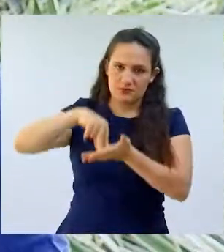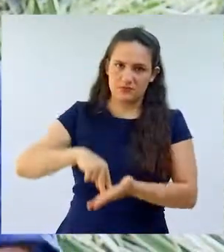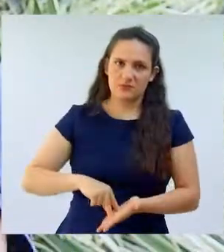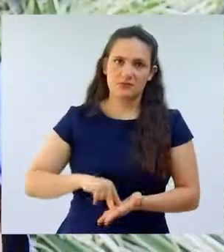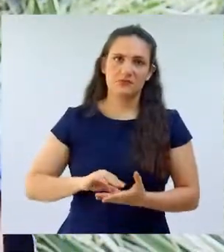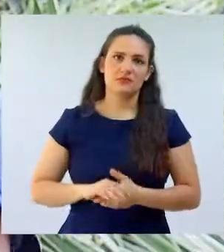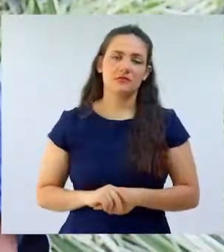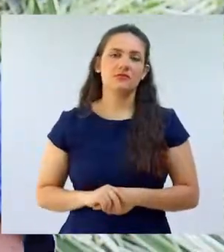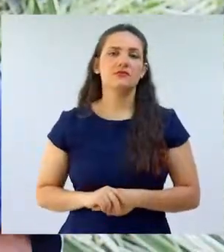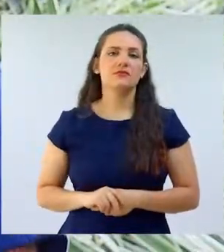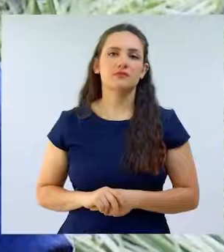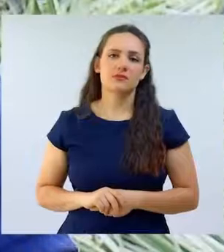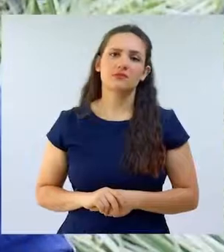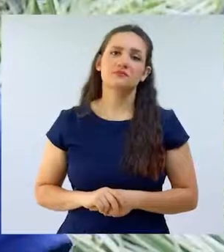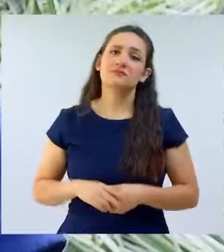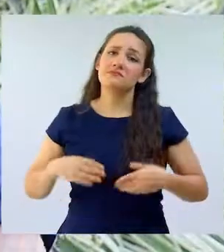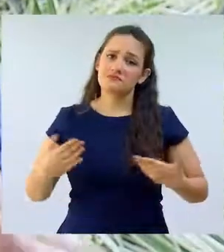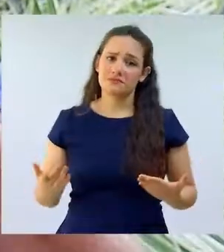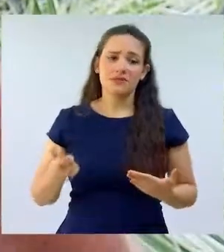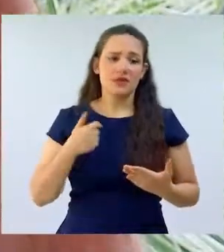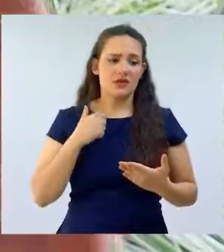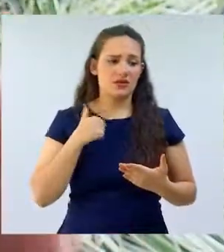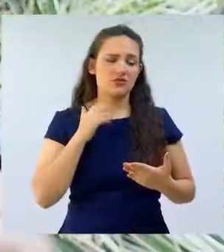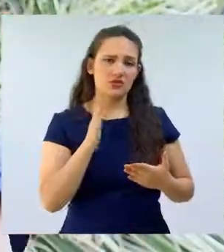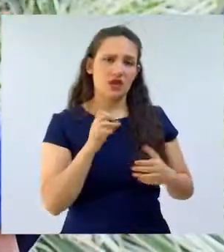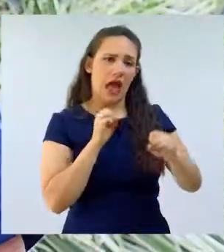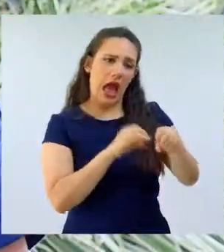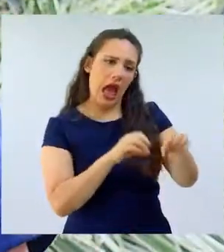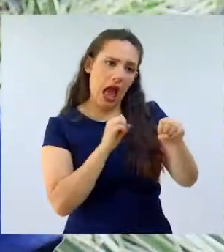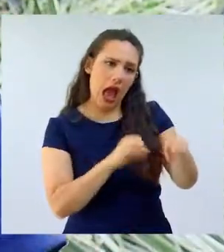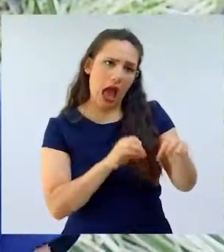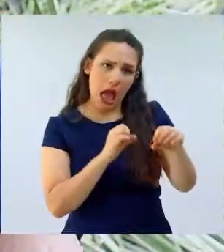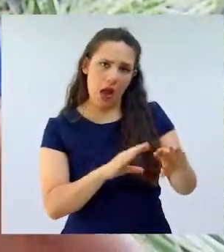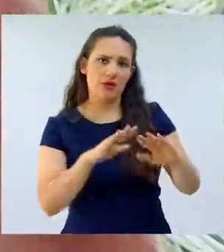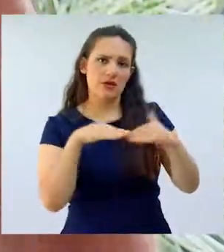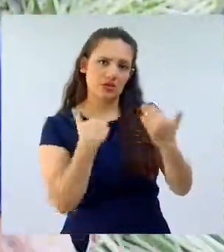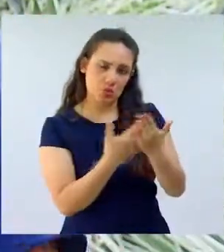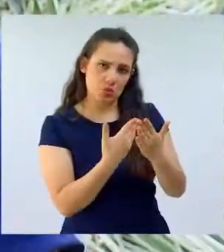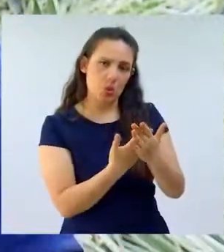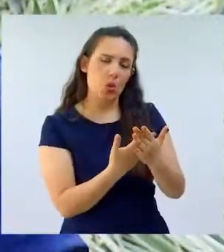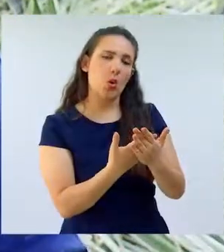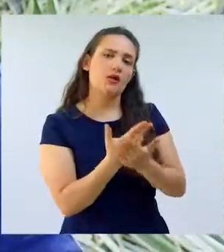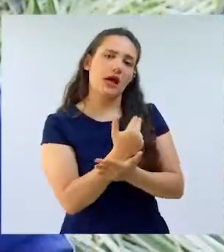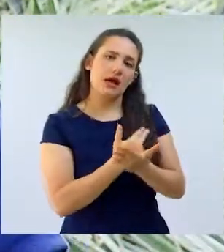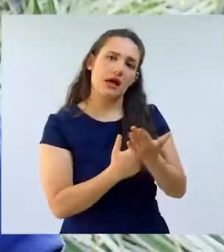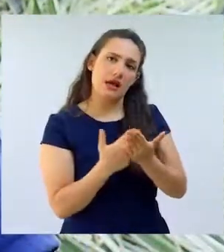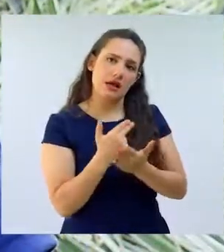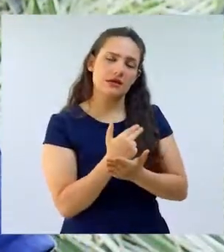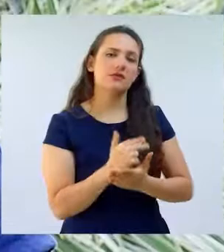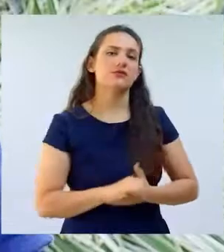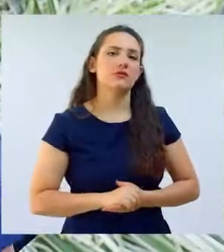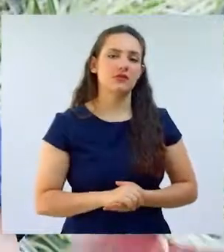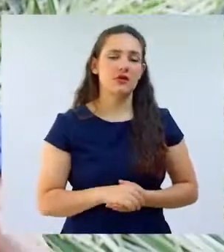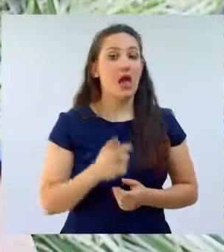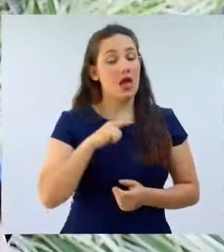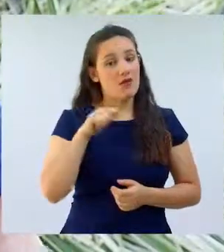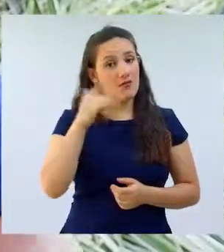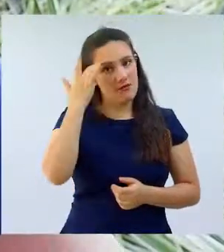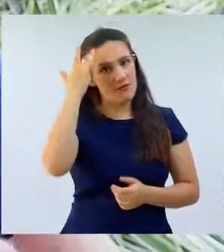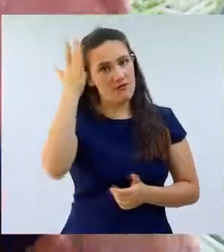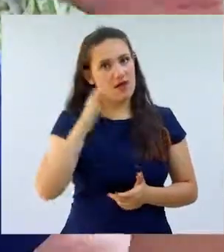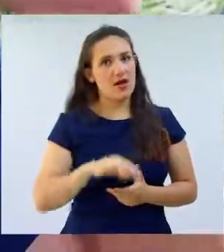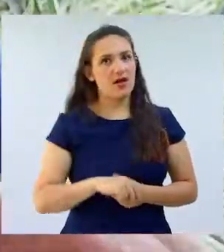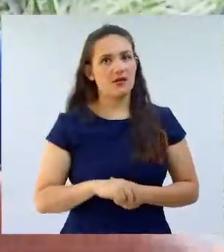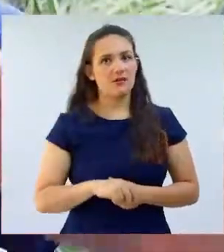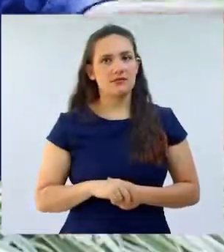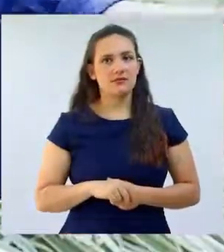bastante força. Por eu ter tido uma escola de artes, por eu ter dado aula, né? Dei aula bastante tempo de pintura e desenho, eu tenho uma facilidade